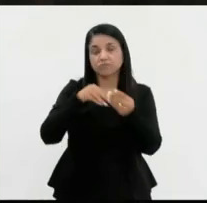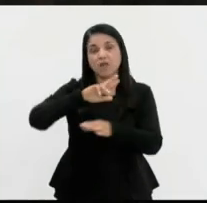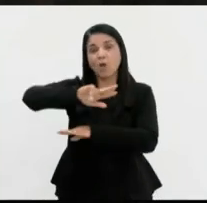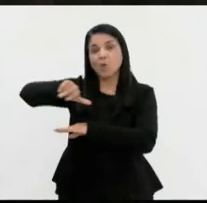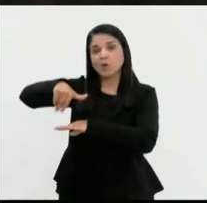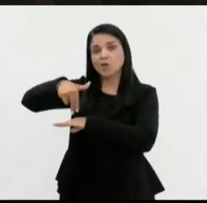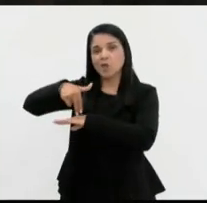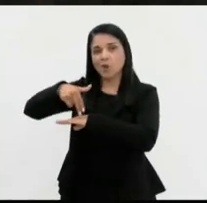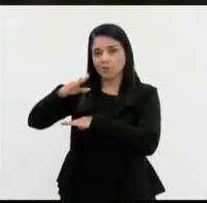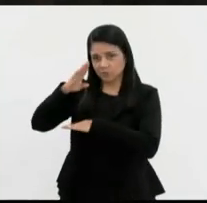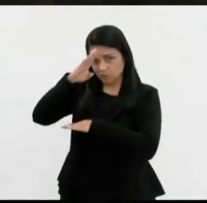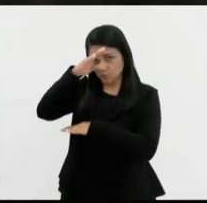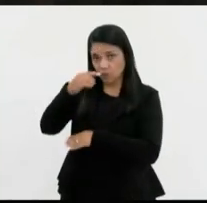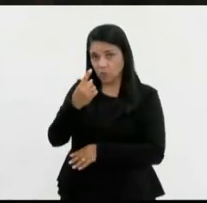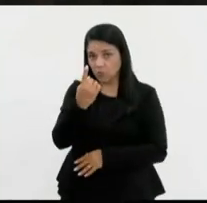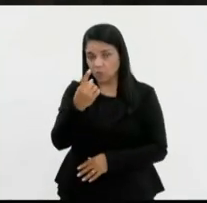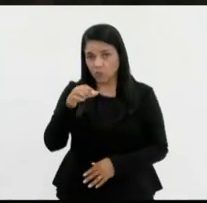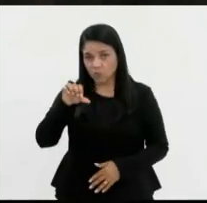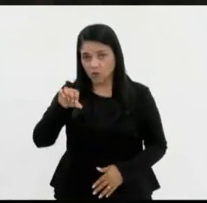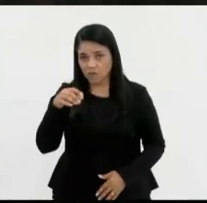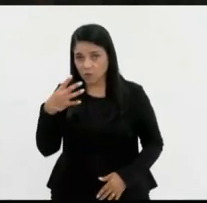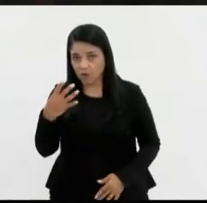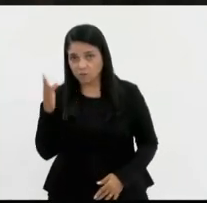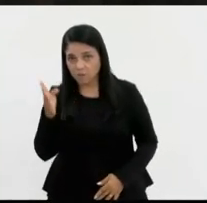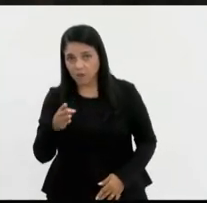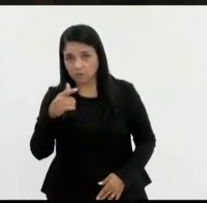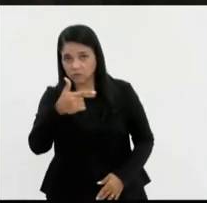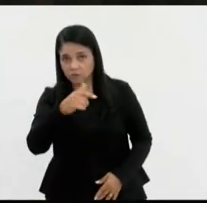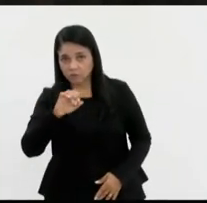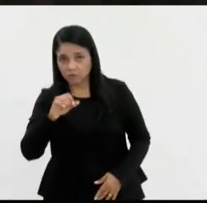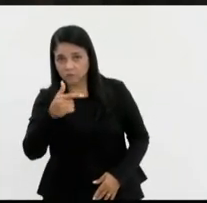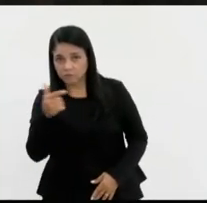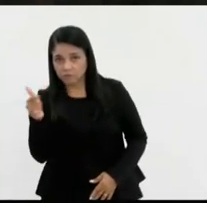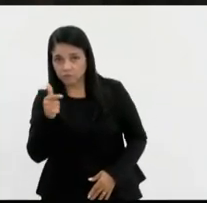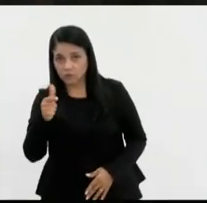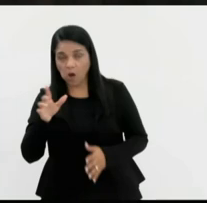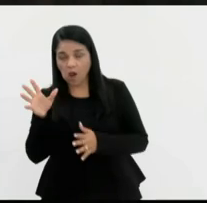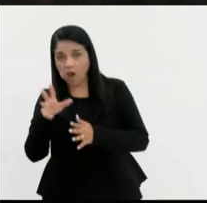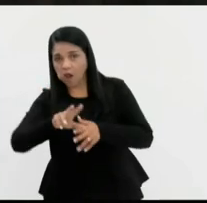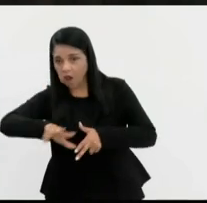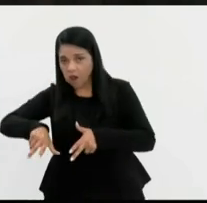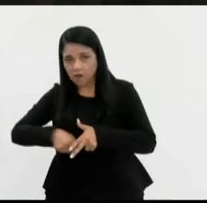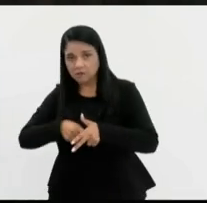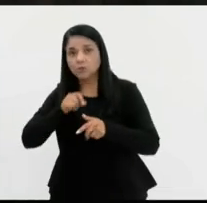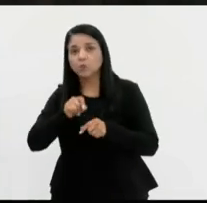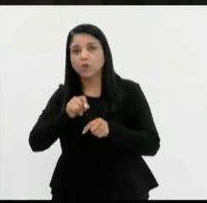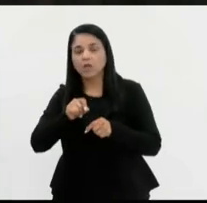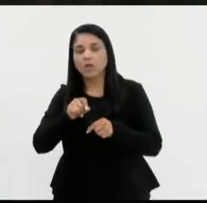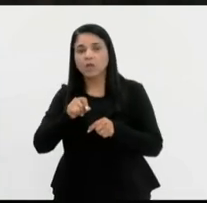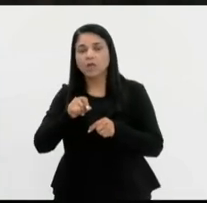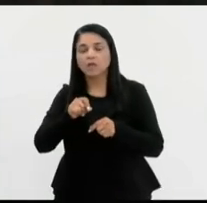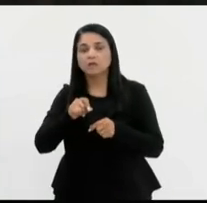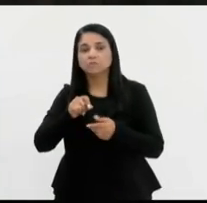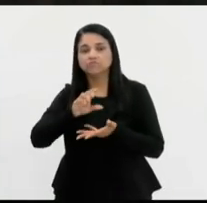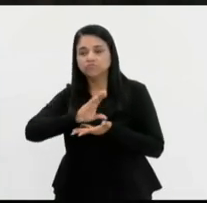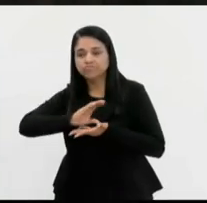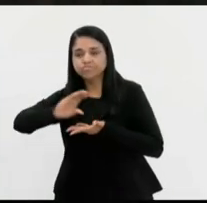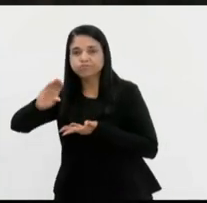bolsonaro 94 de 22 que nos usurpou recursos de energia